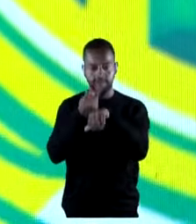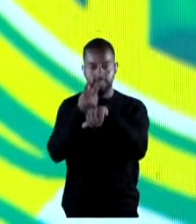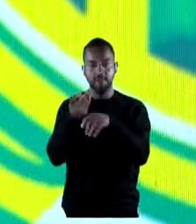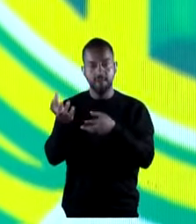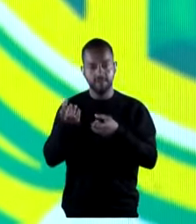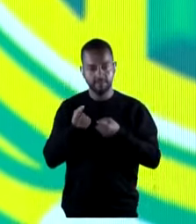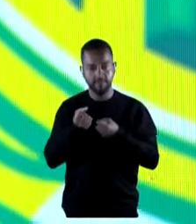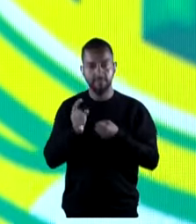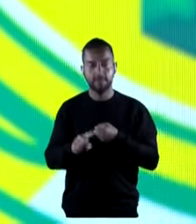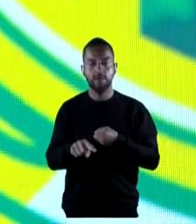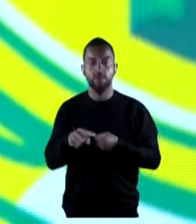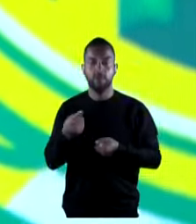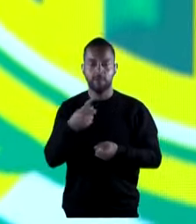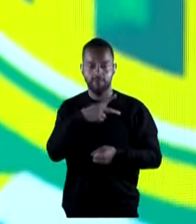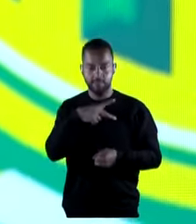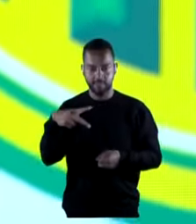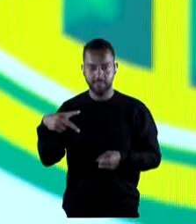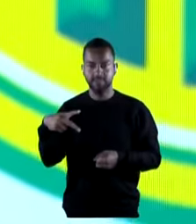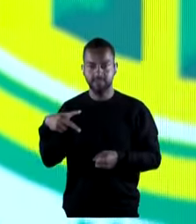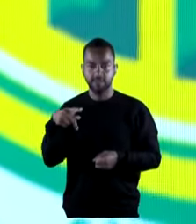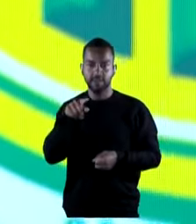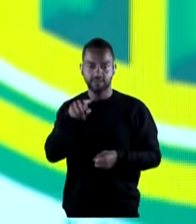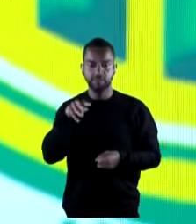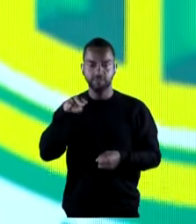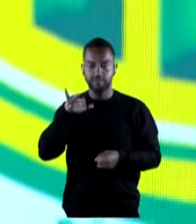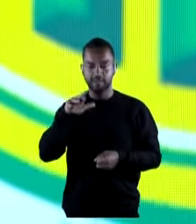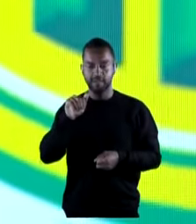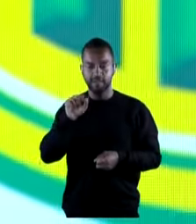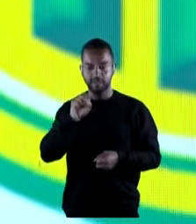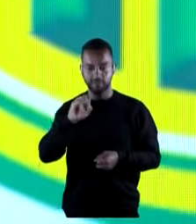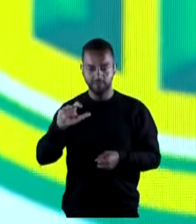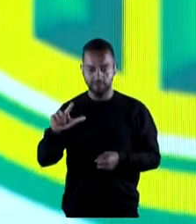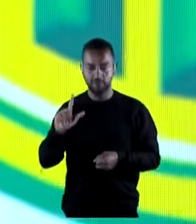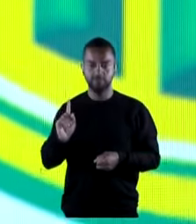o presidente do Mirassol aqui no nosso palco,